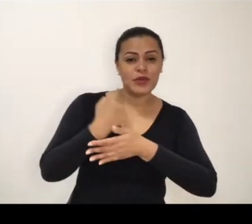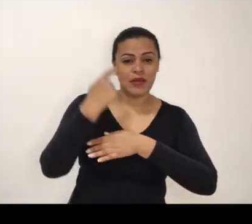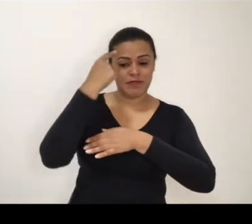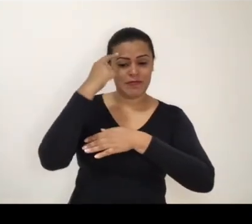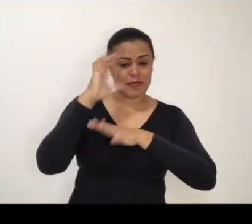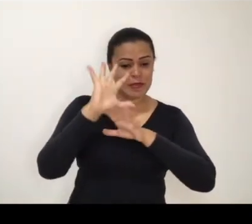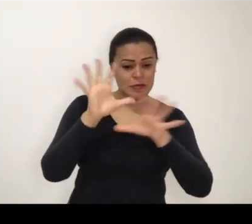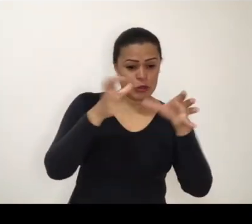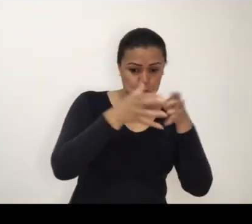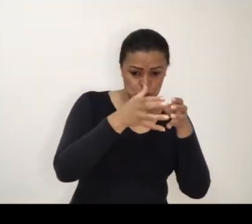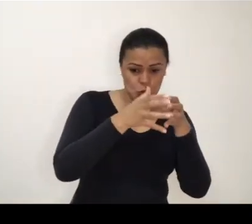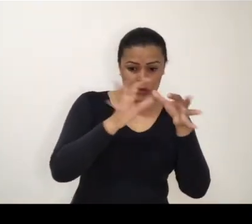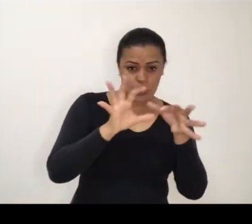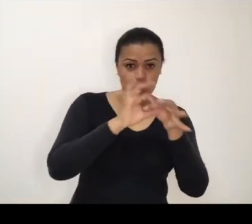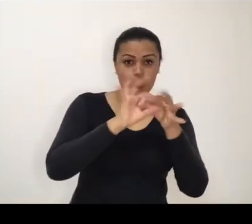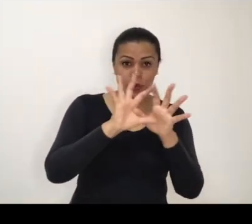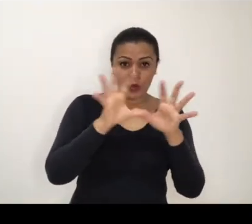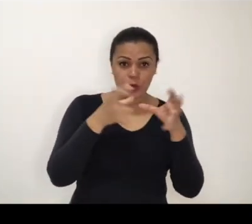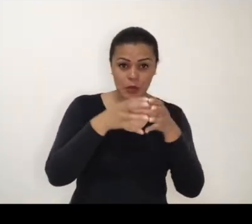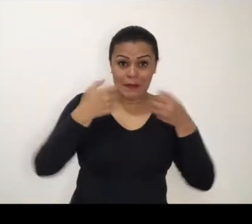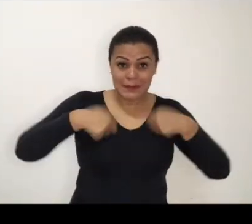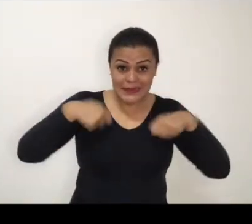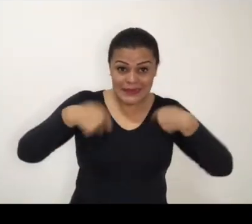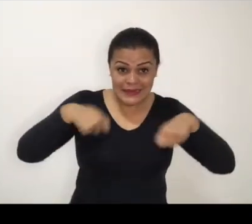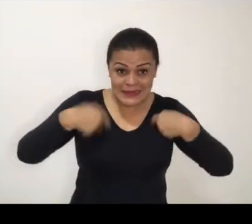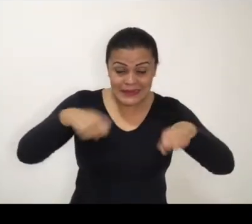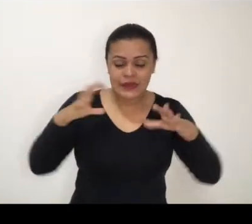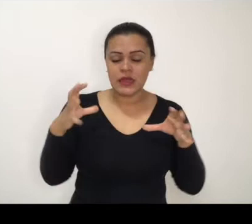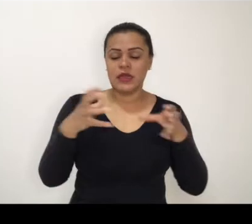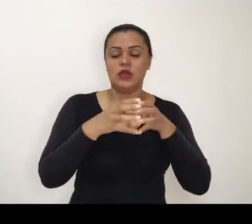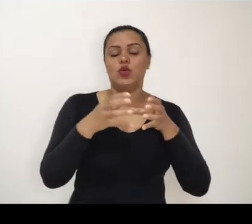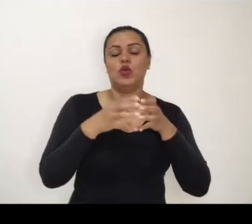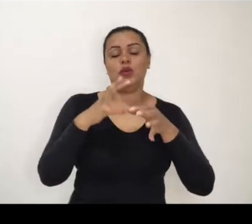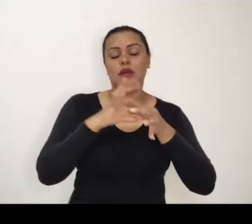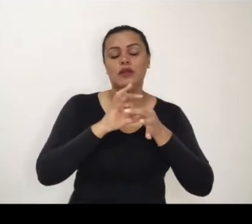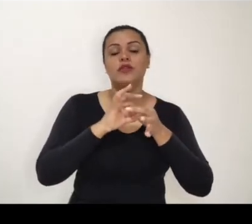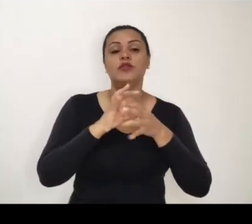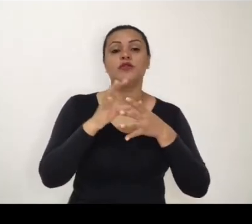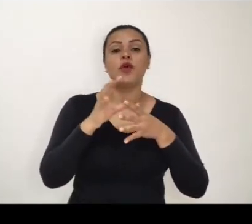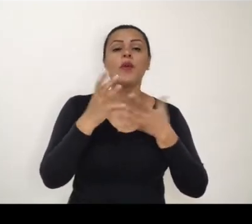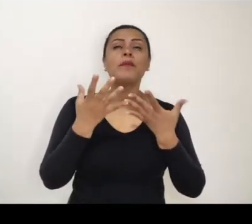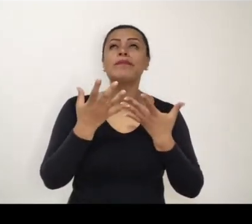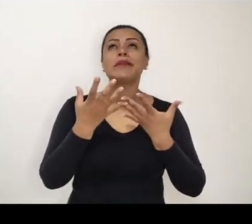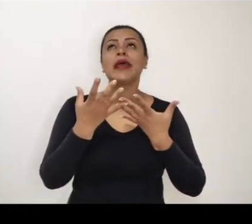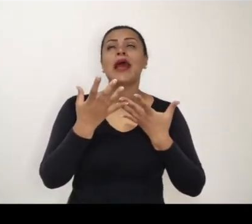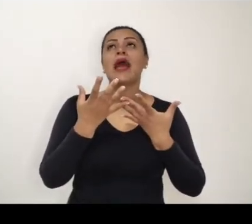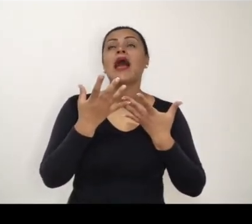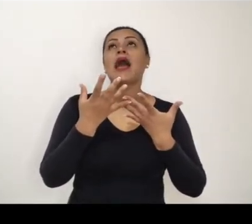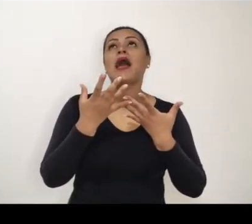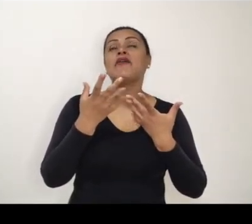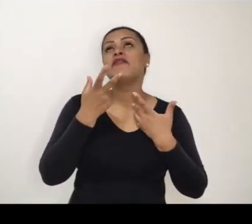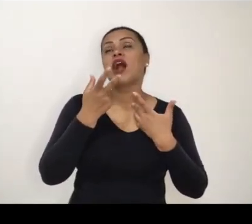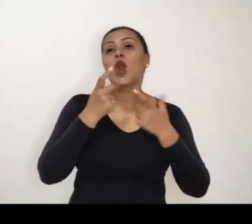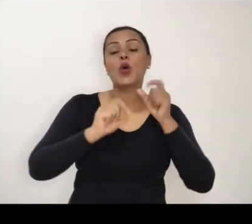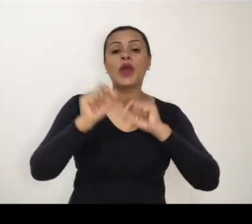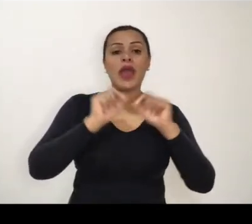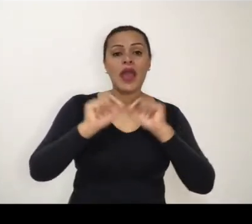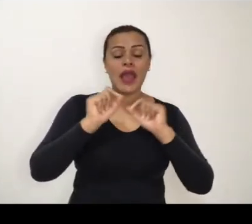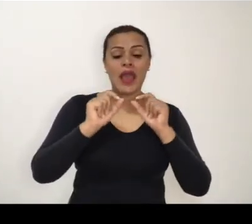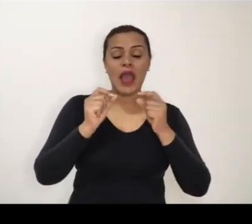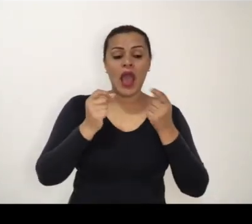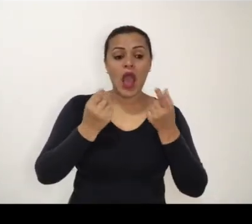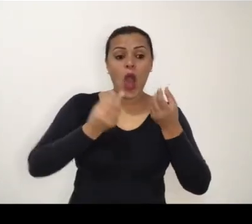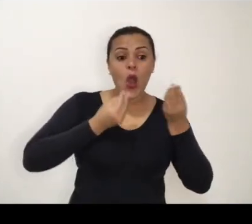junto, nessa necessidade de estar junto, tem a ver com como que eu posso não